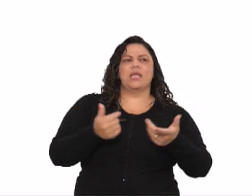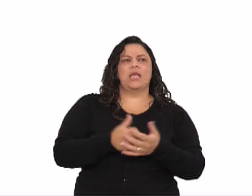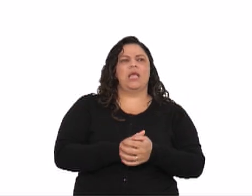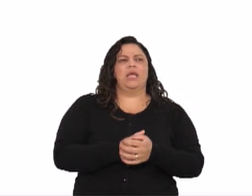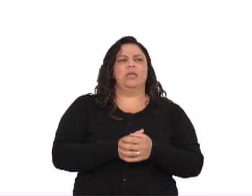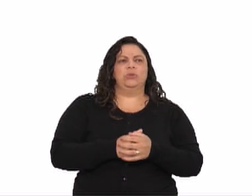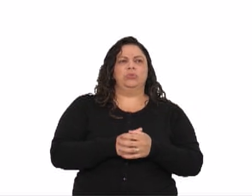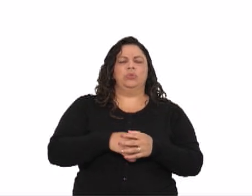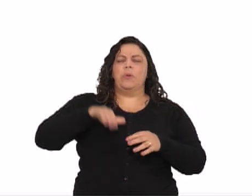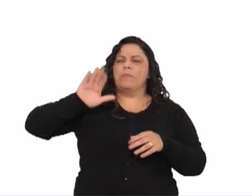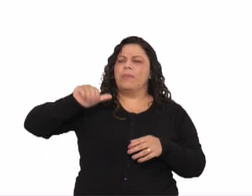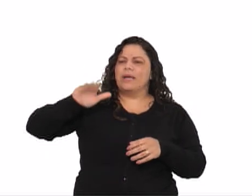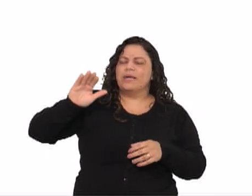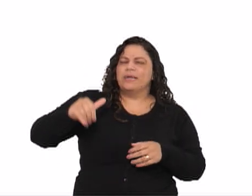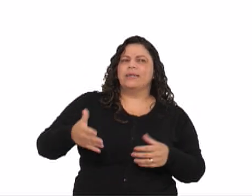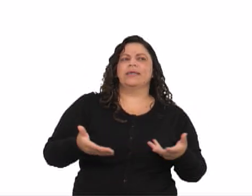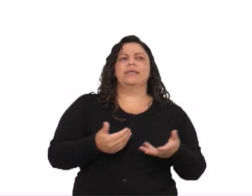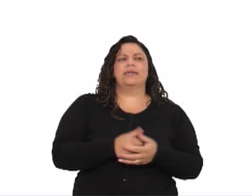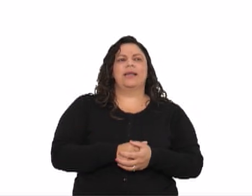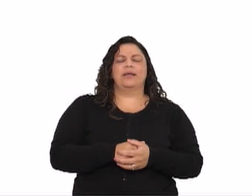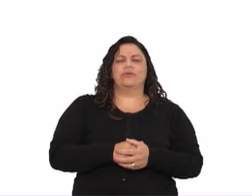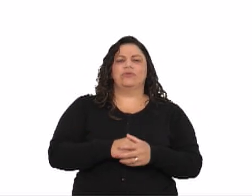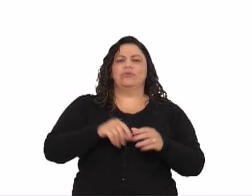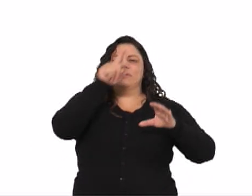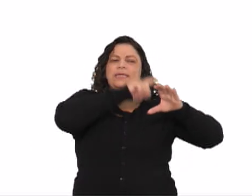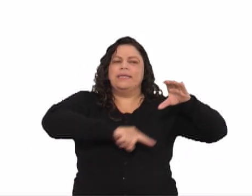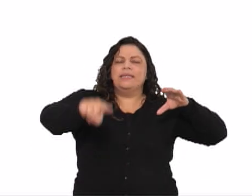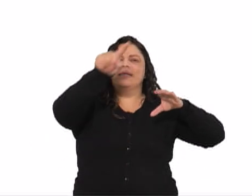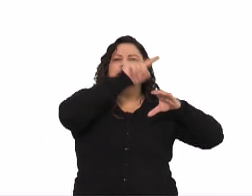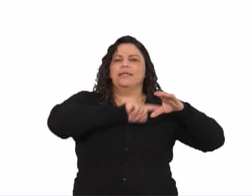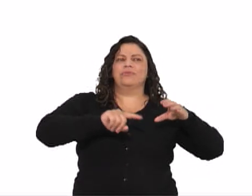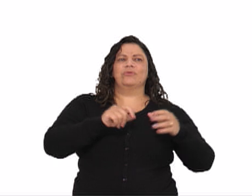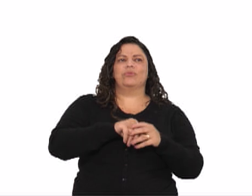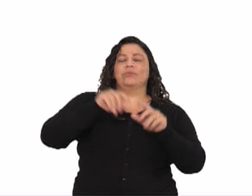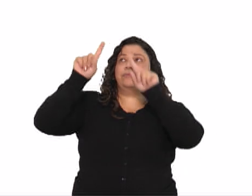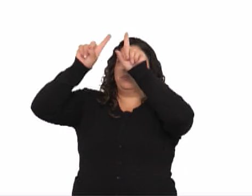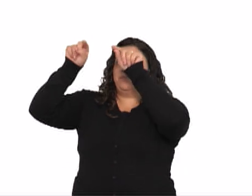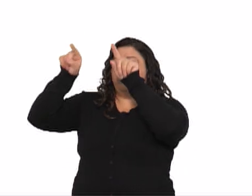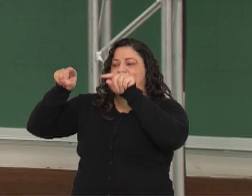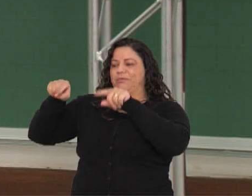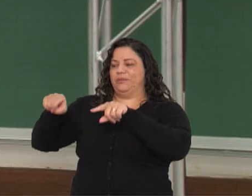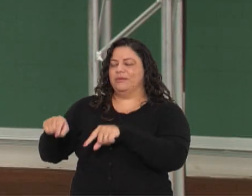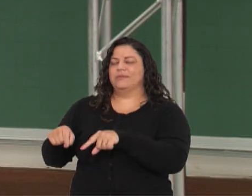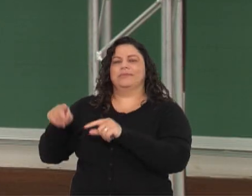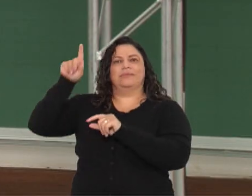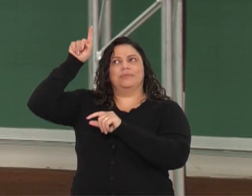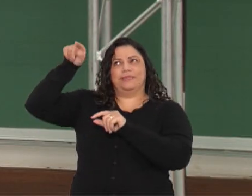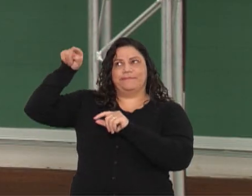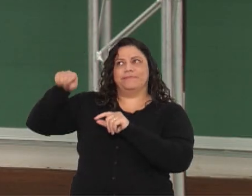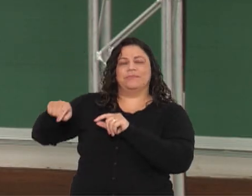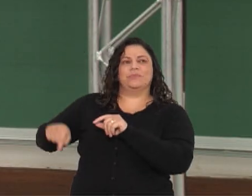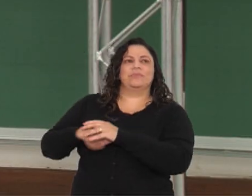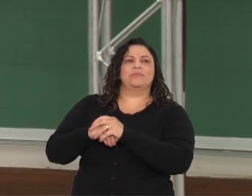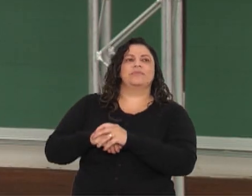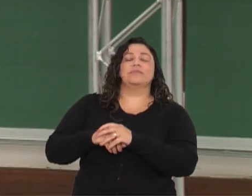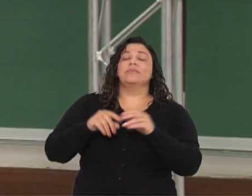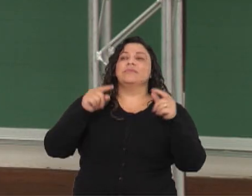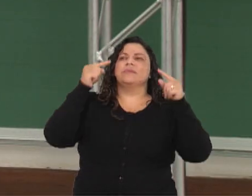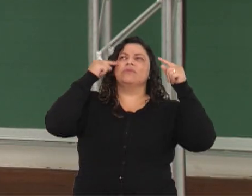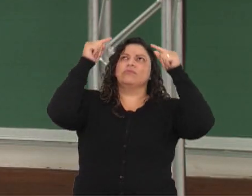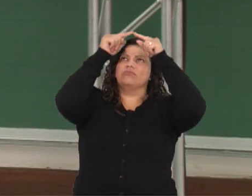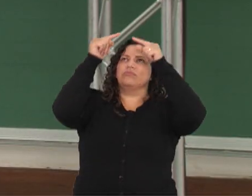ama artes e esses trabalhos manuais. E como sinônimos, alternativas, a gente tinha hates ou